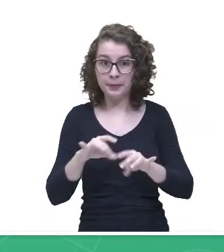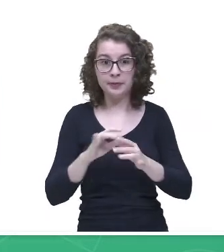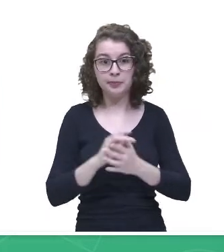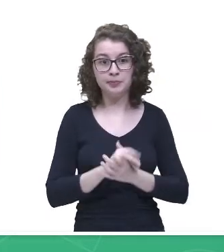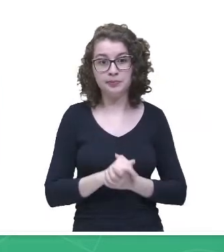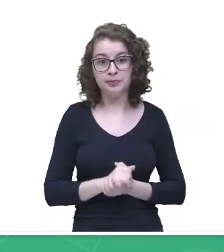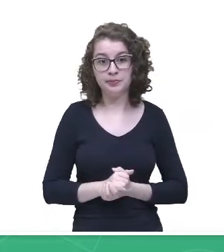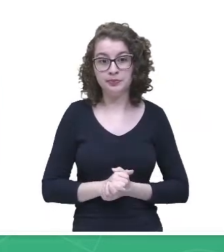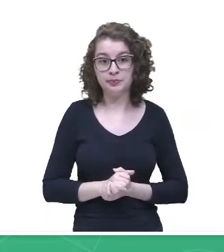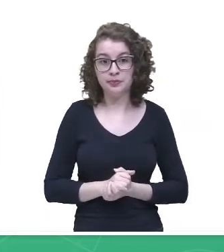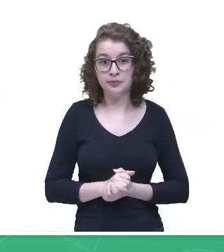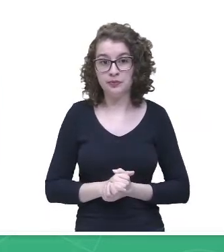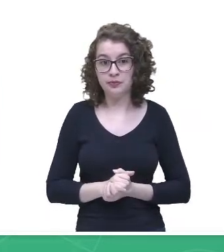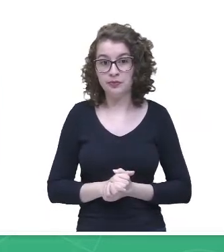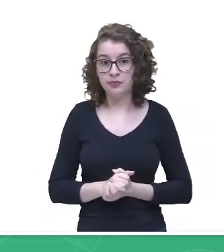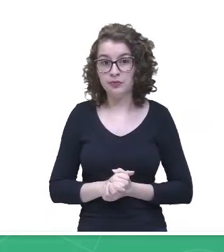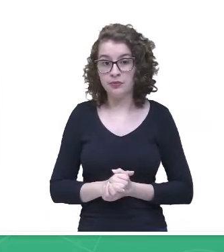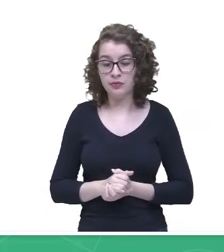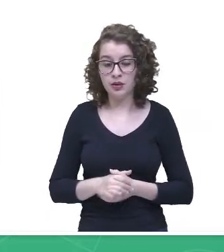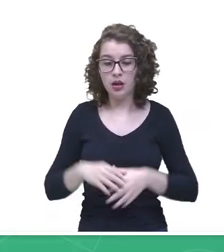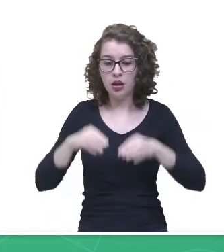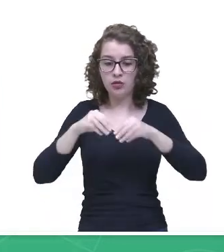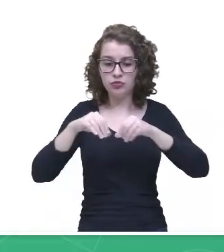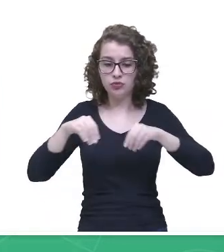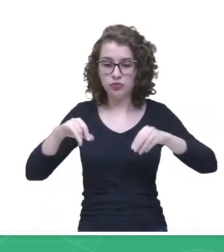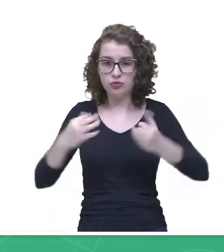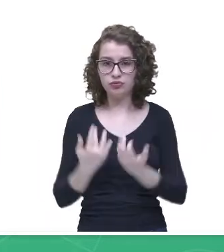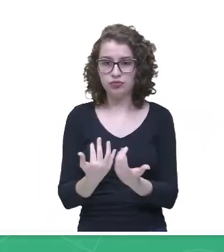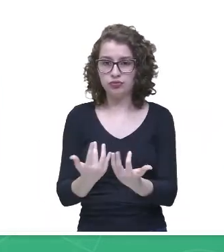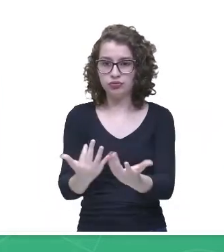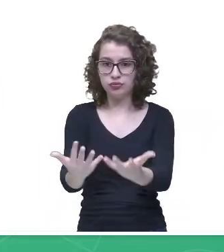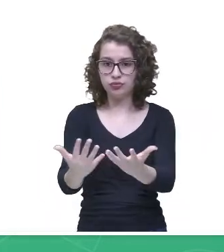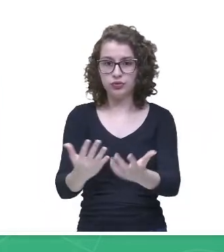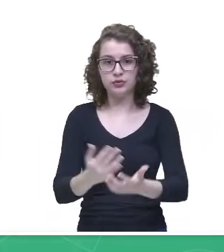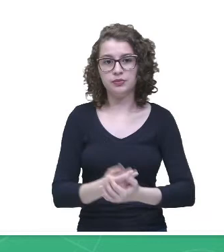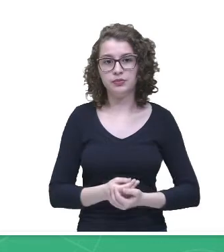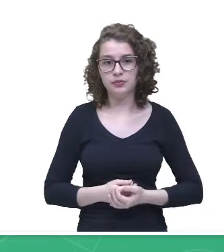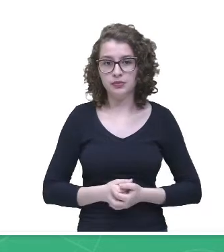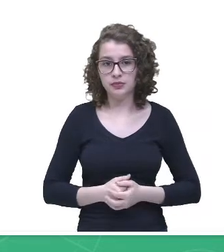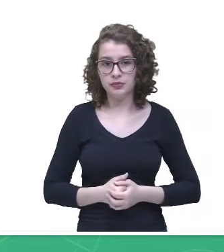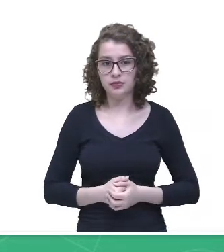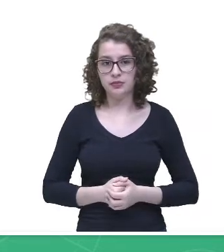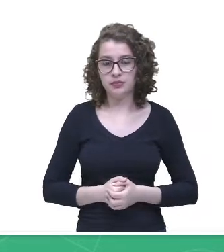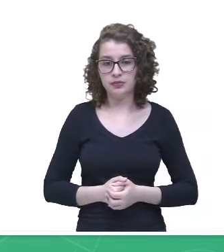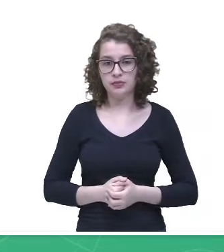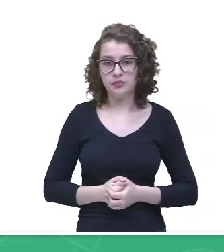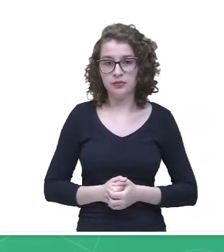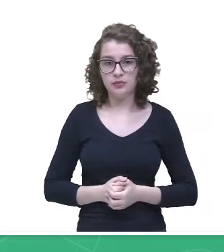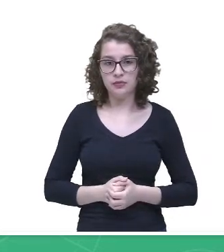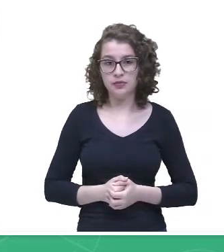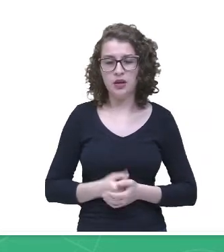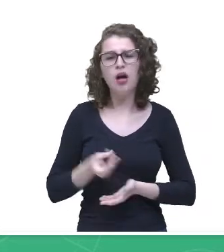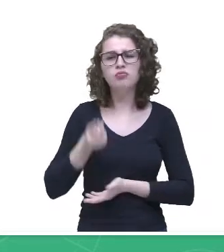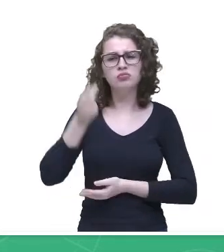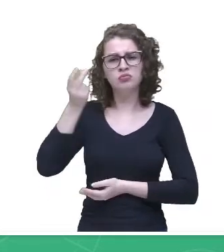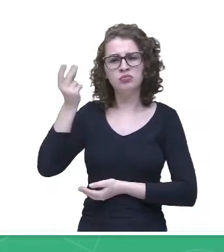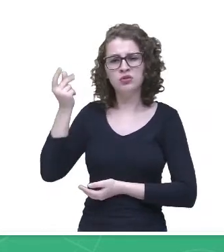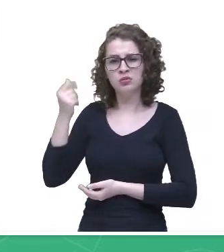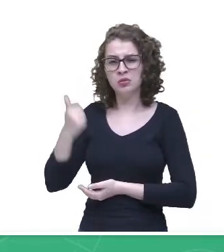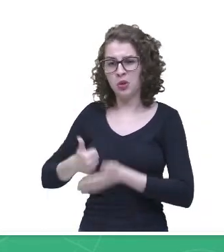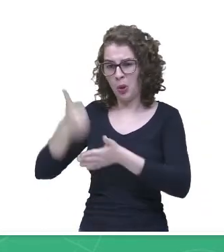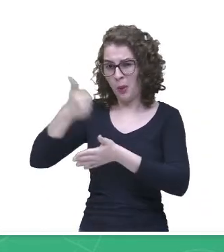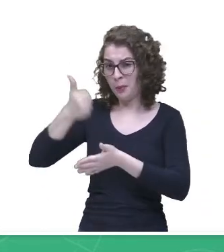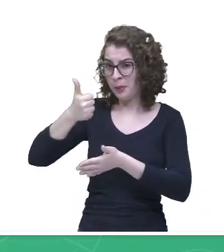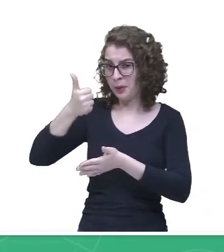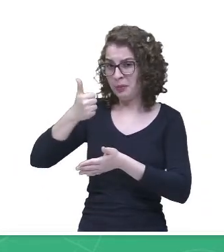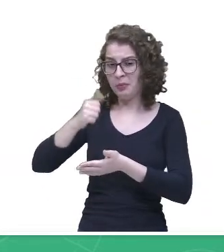A gente encontra aí fertilizantes e agrotóxicos, por exemplo. Então, como eu disse a vocês, antigamente o setor primário,